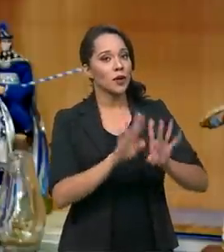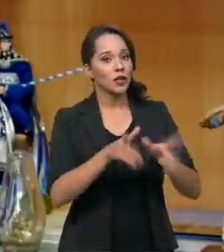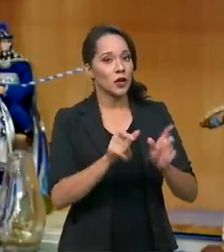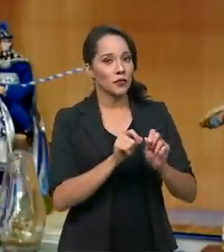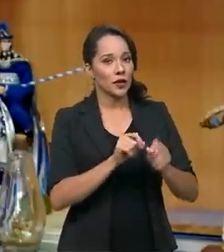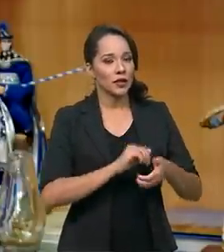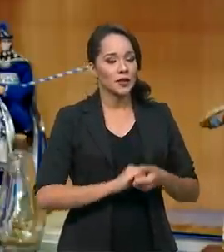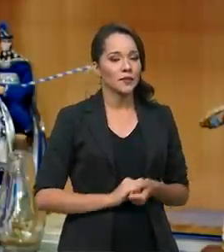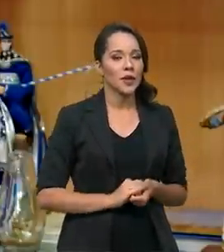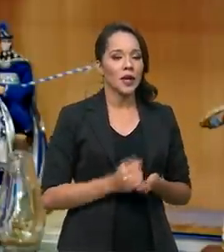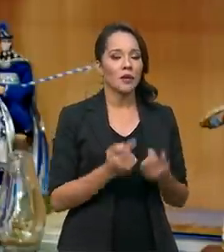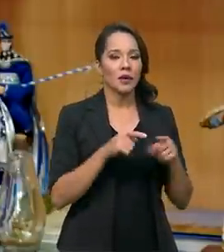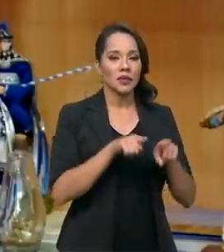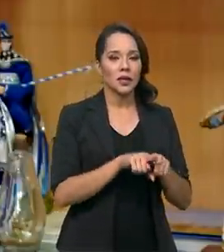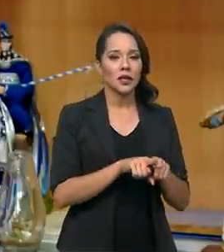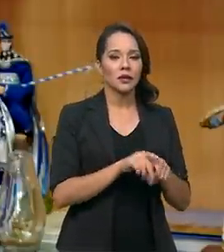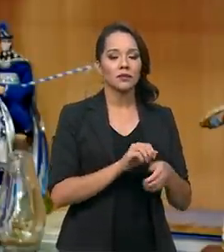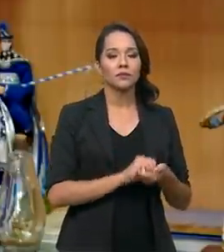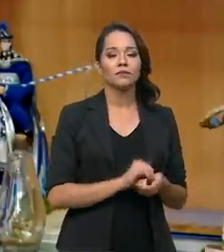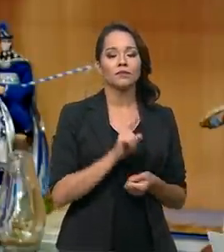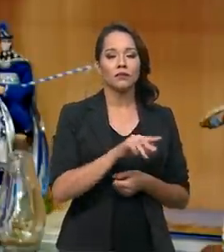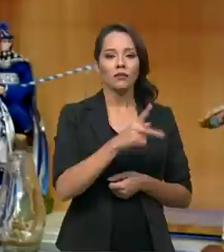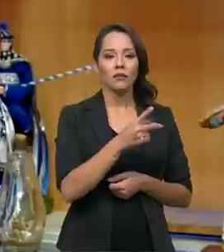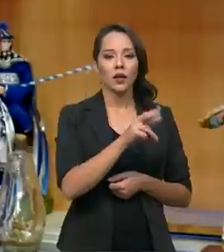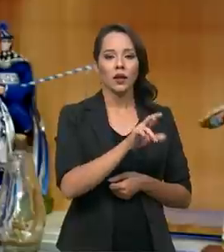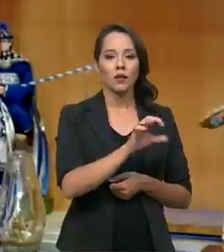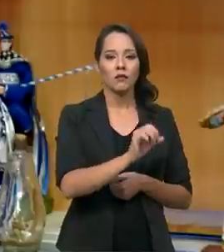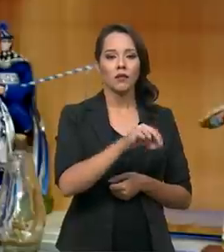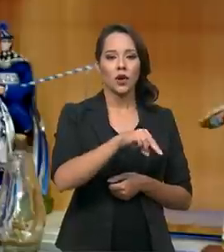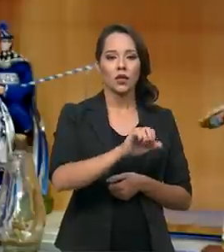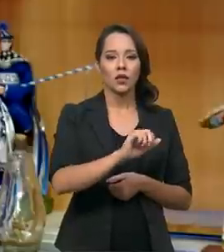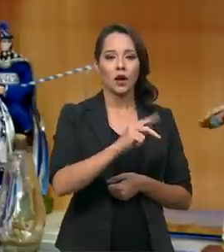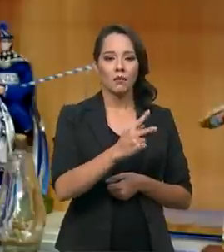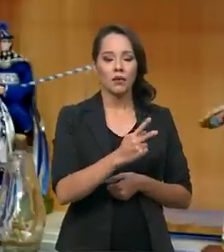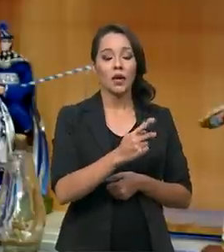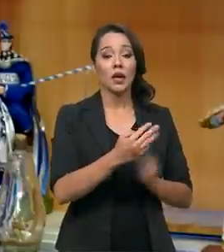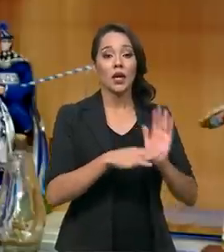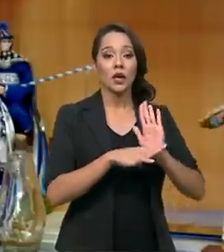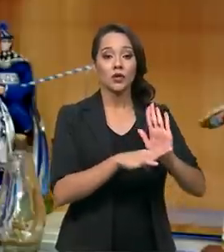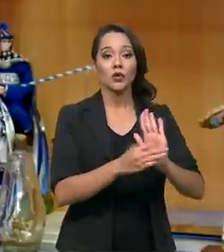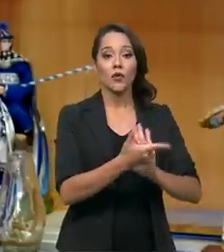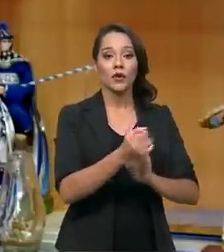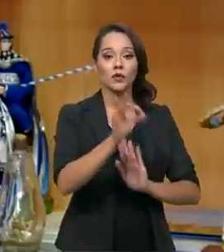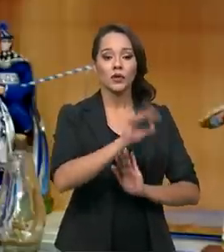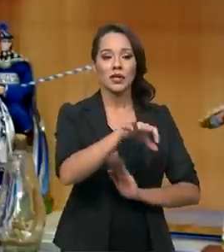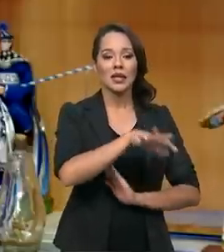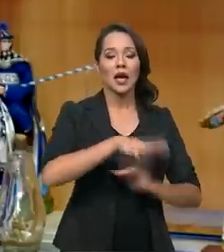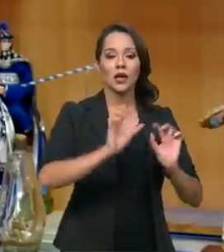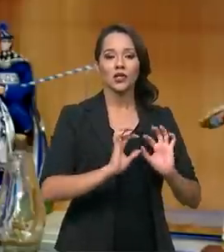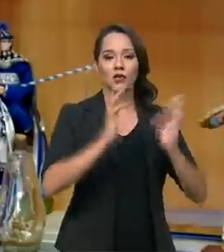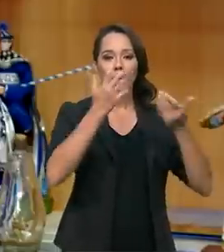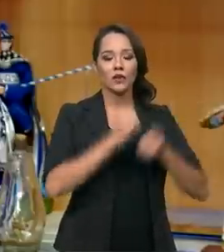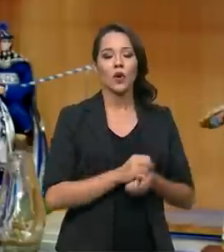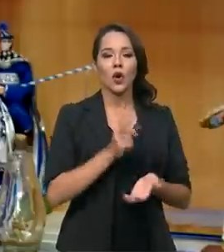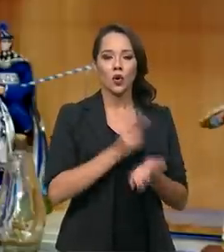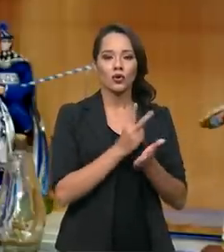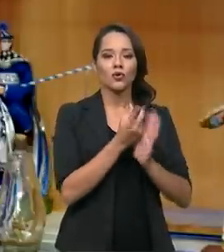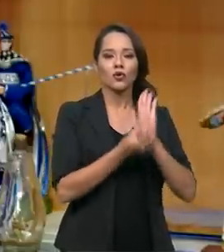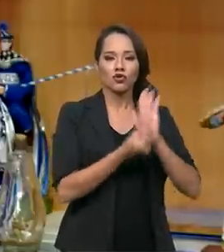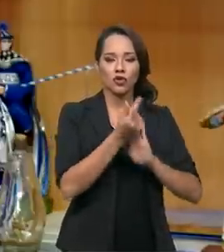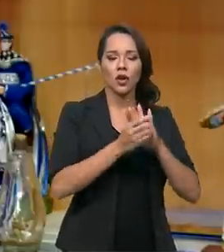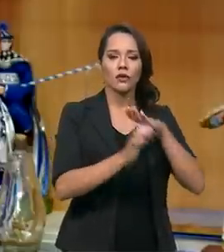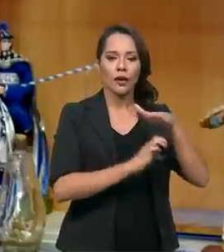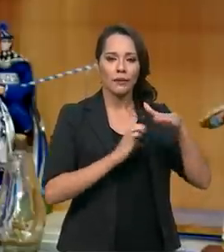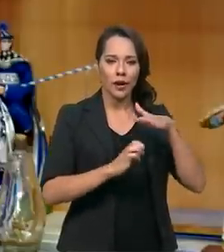nós fizemos né em parceria foi o projeto que contemplou em setembro o setor de eventos também mantendo o fluxo de caixa